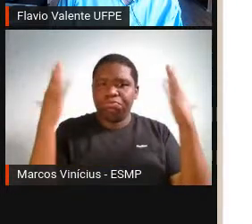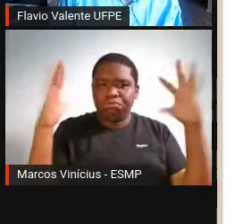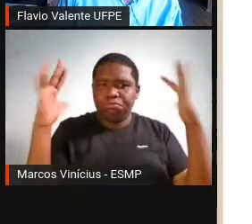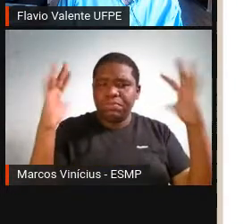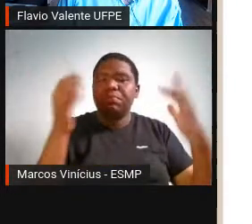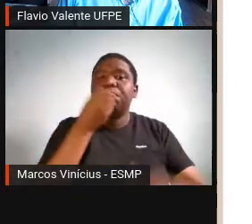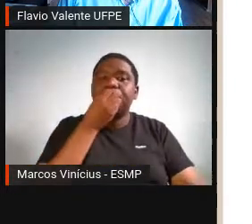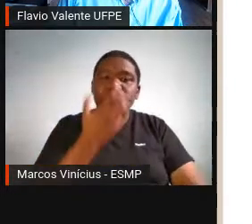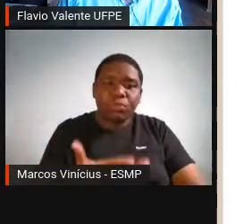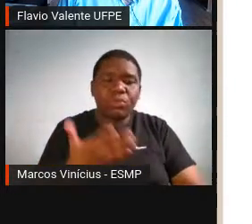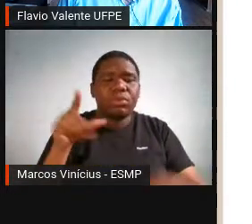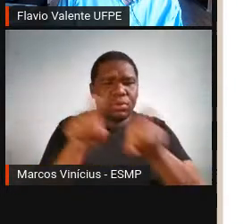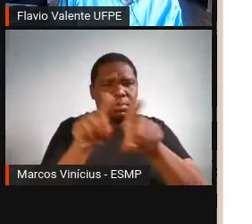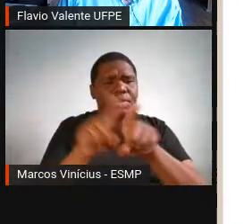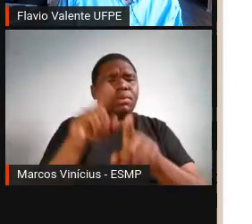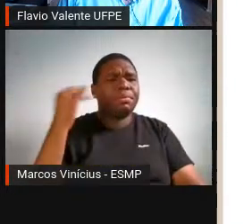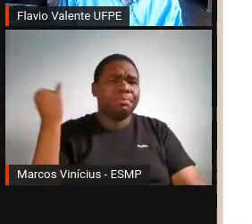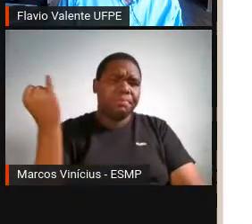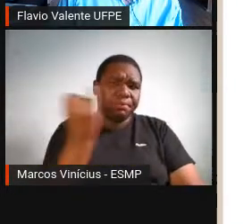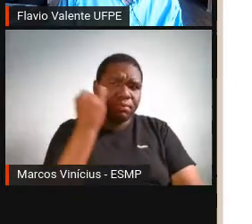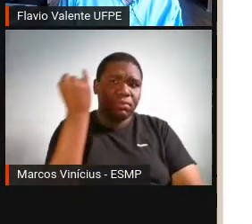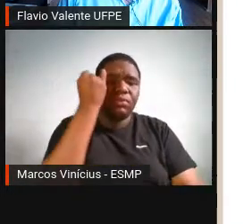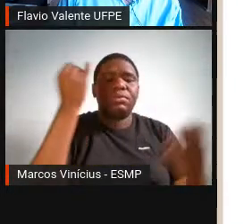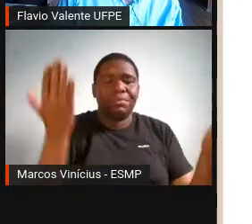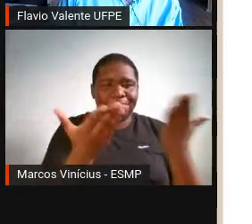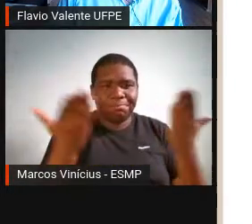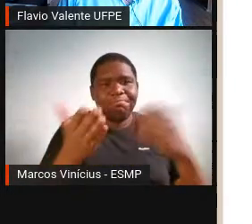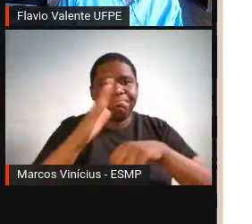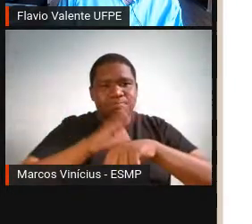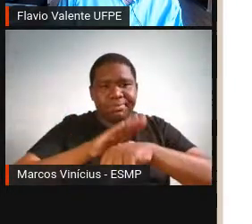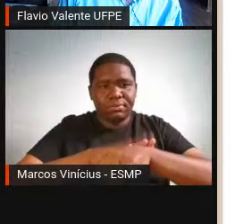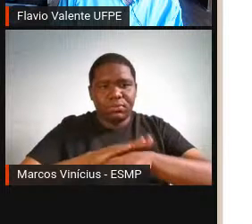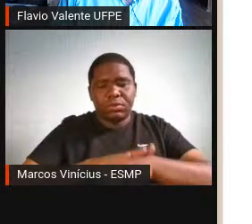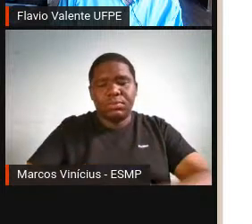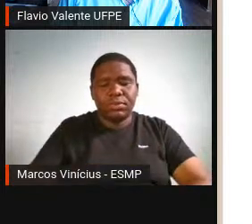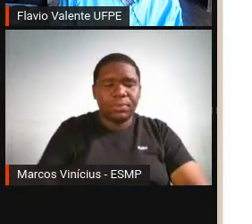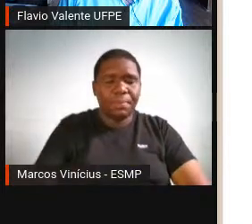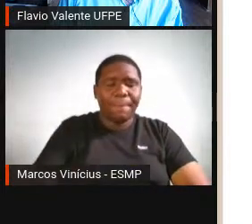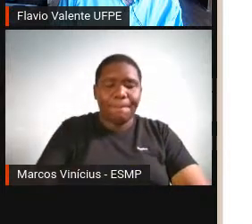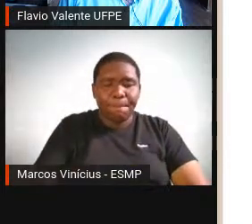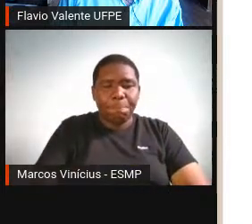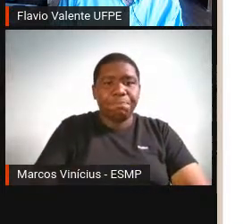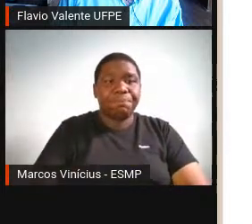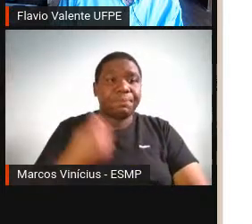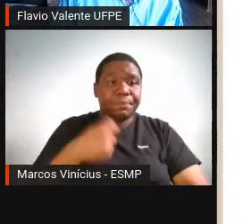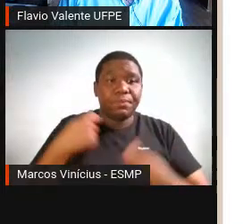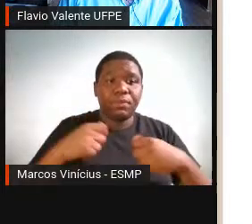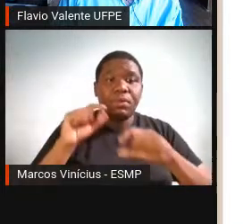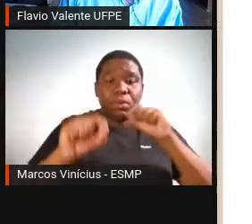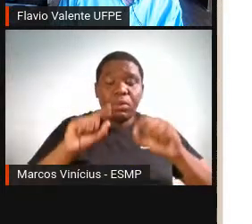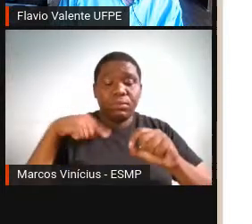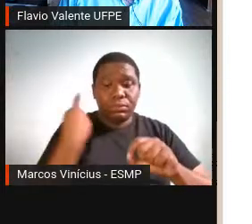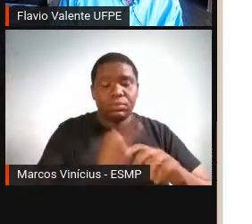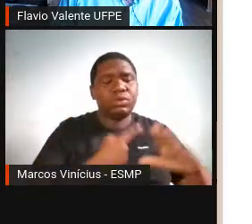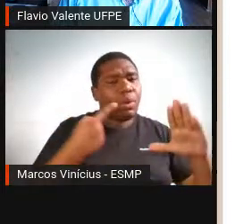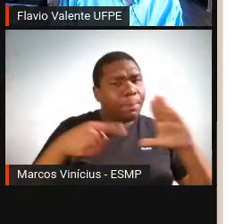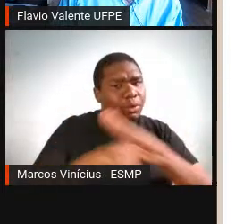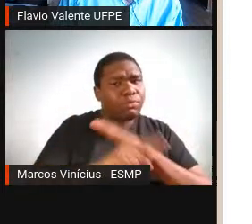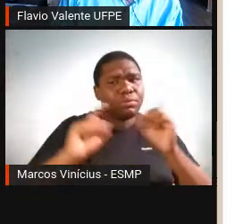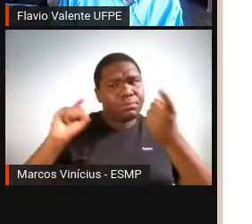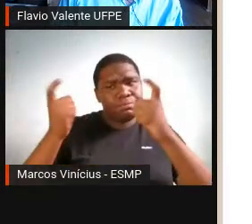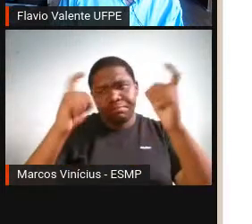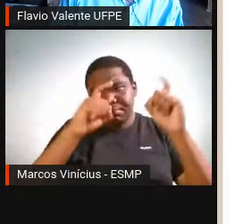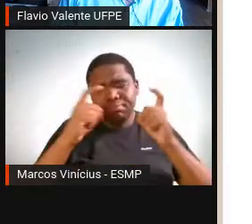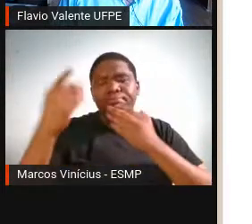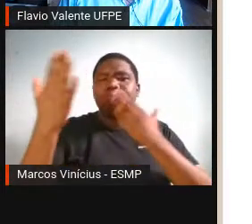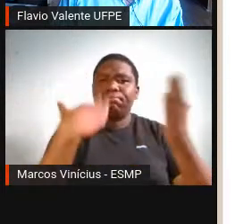e fundamental nesse momento. Há necessidade de aprofundarmos o debate sobre esses pontos que eu levantei,